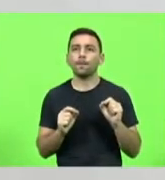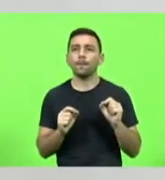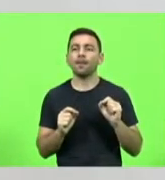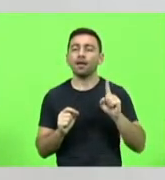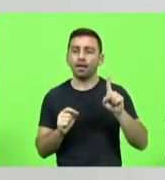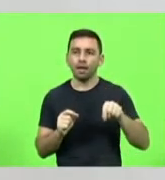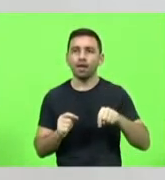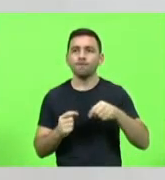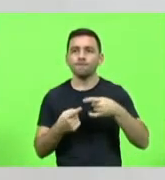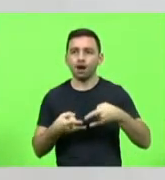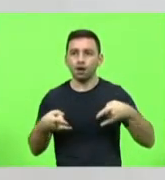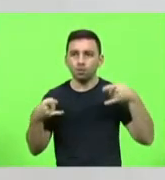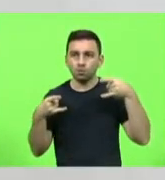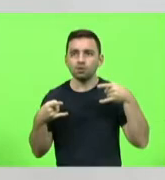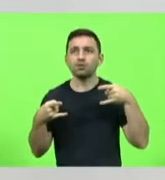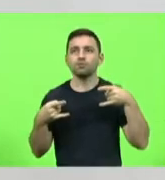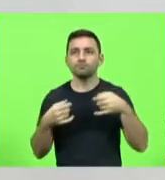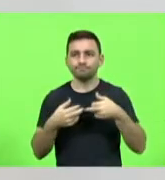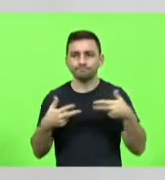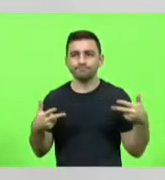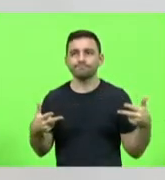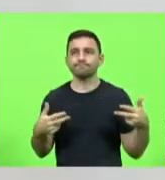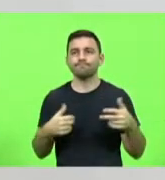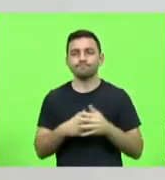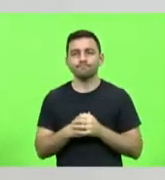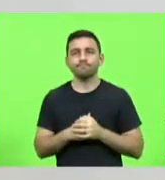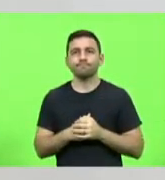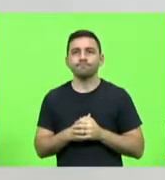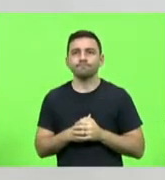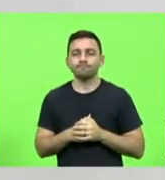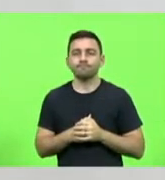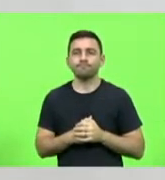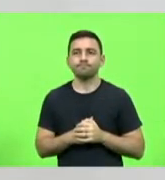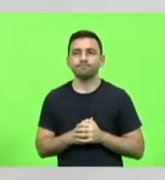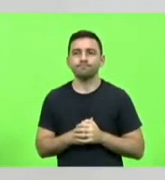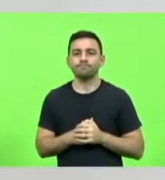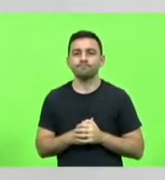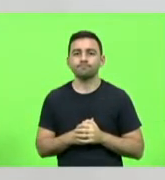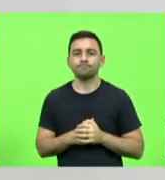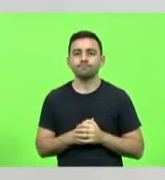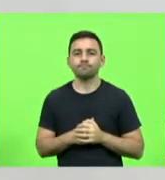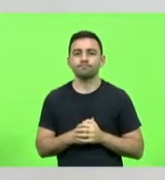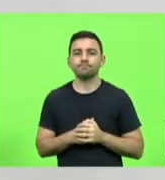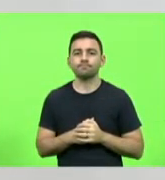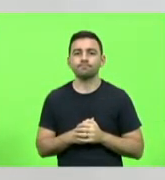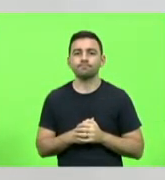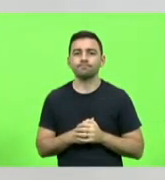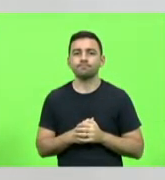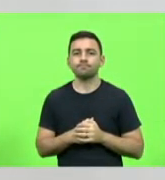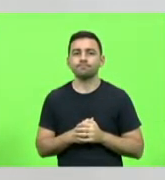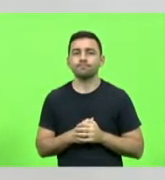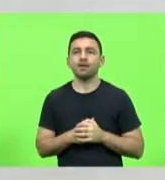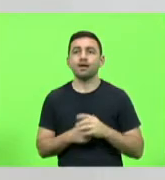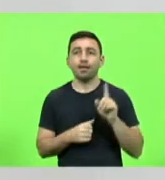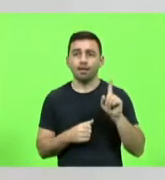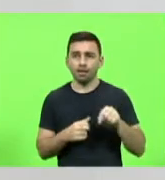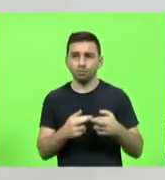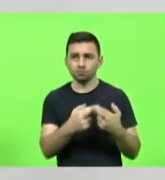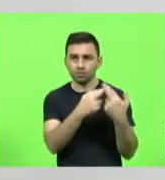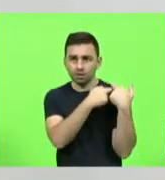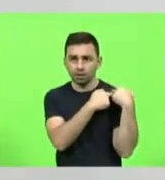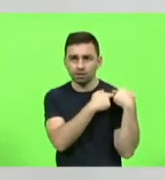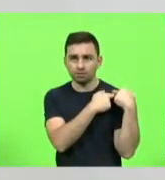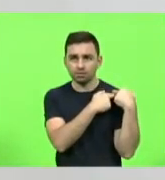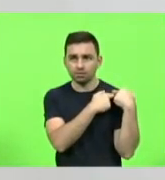fraldas. É Essa é a responsabilidade. É